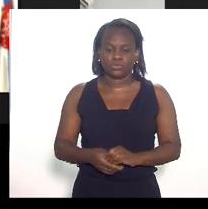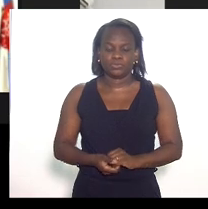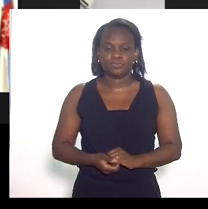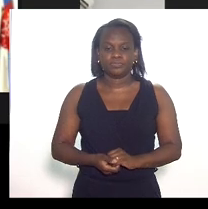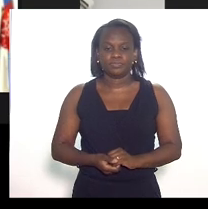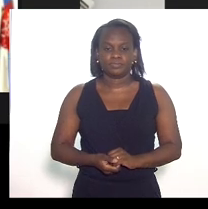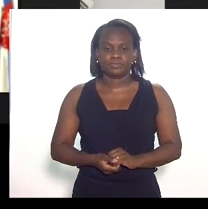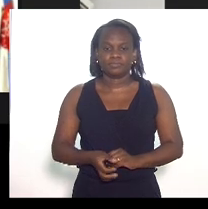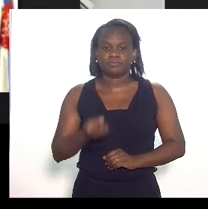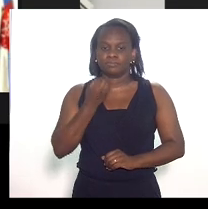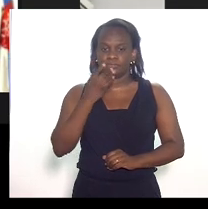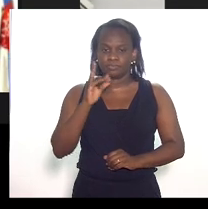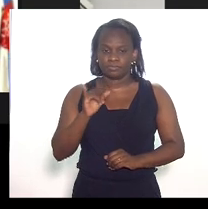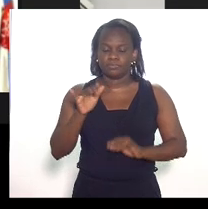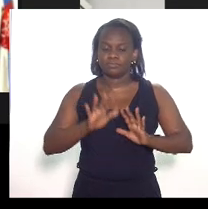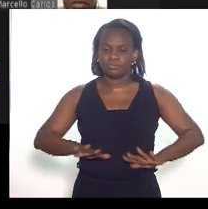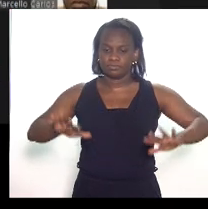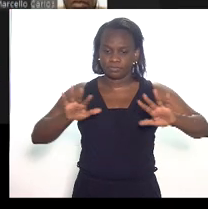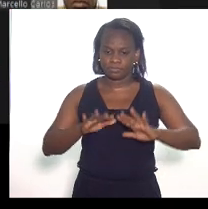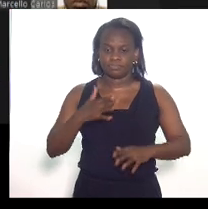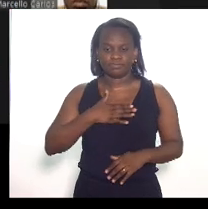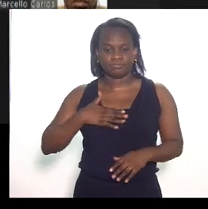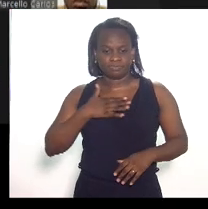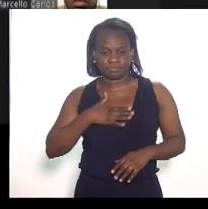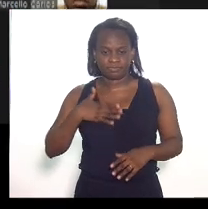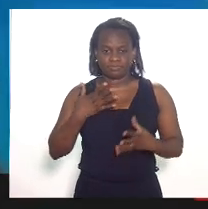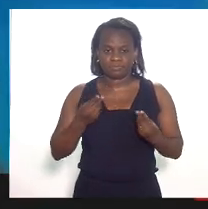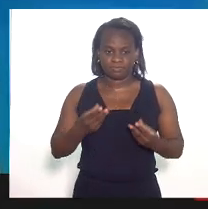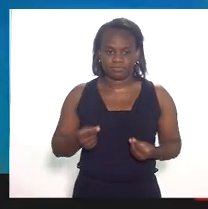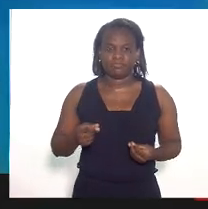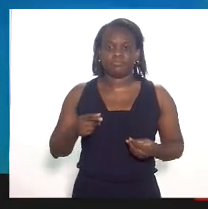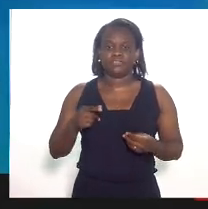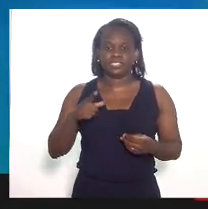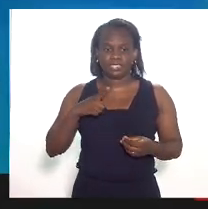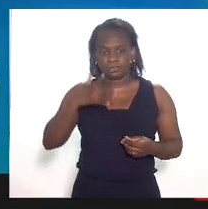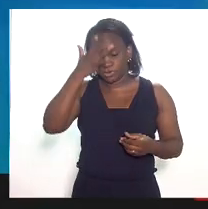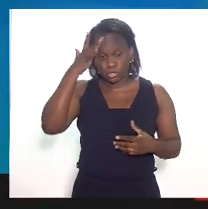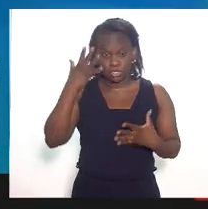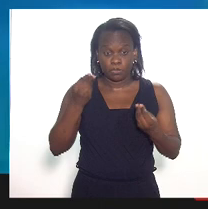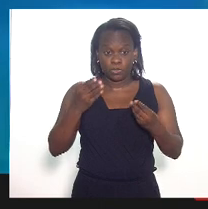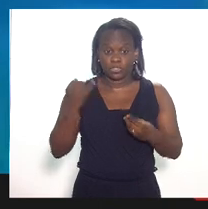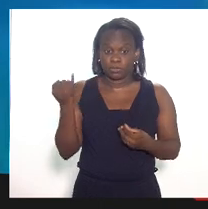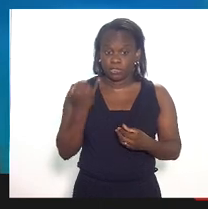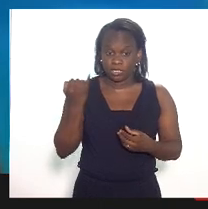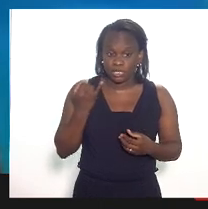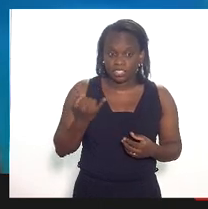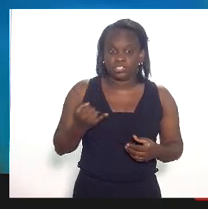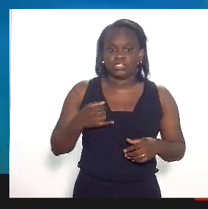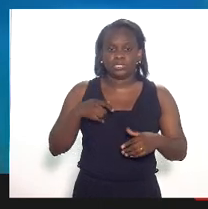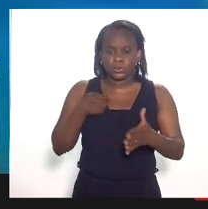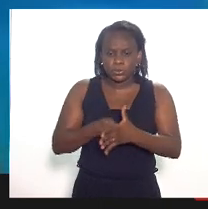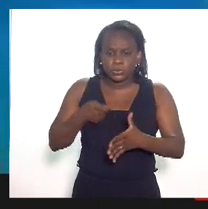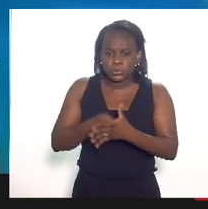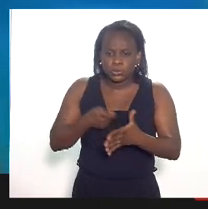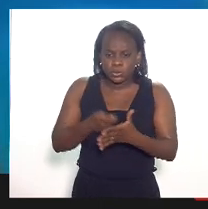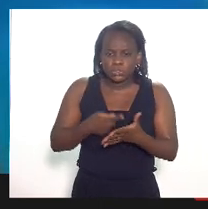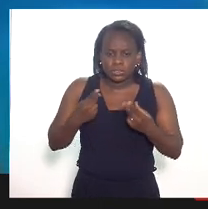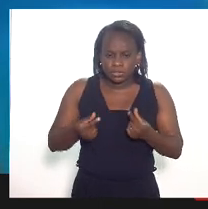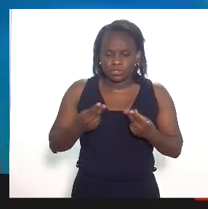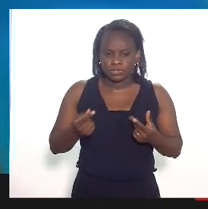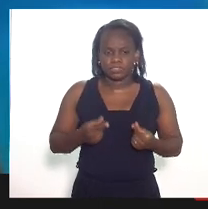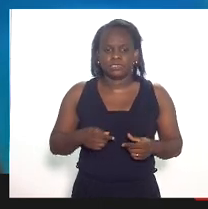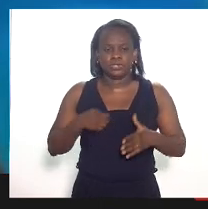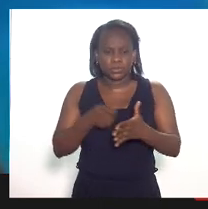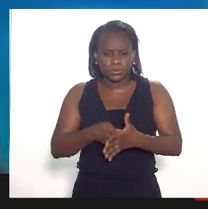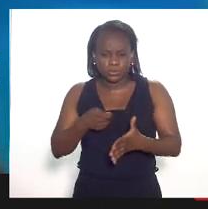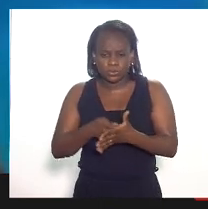Bom dia para todas e todos. É um prazer muito grande estar reunido com tanta gente importante, de tanto tempo de luta, de tantas